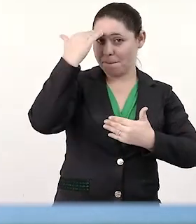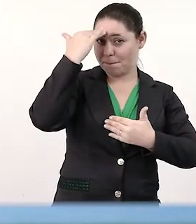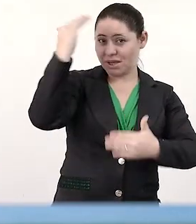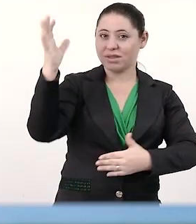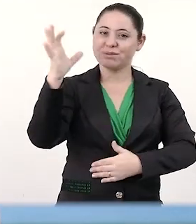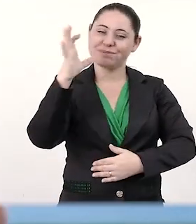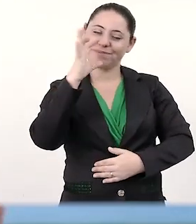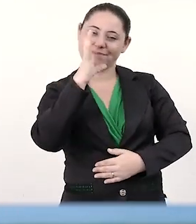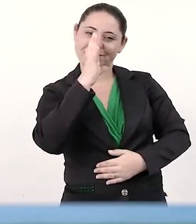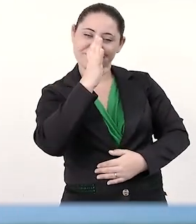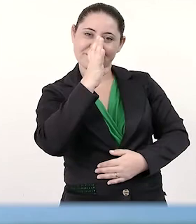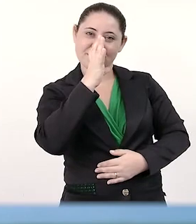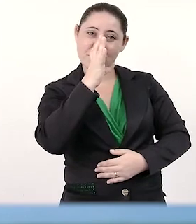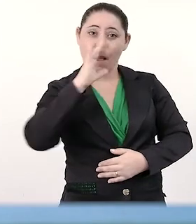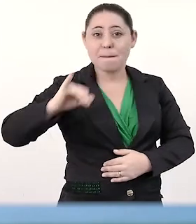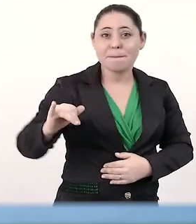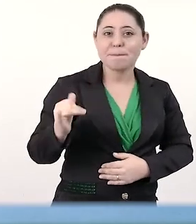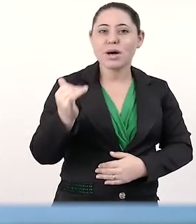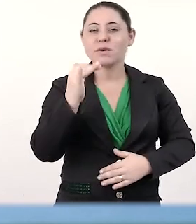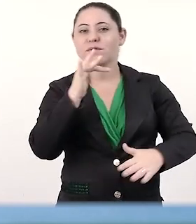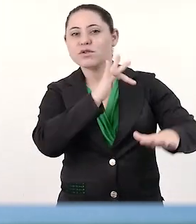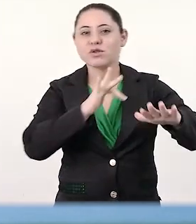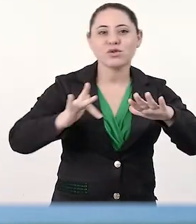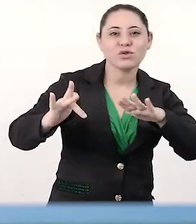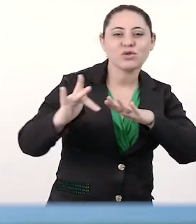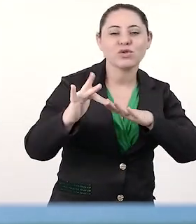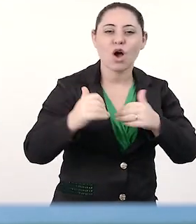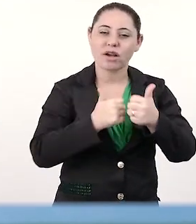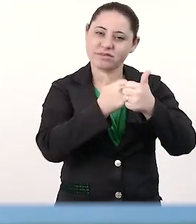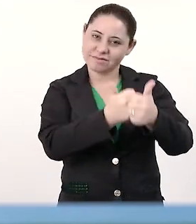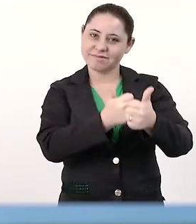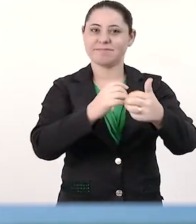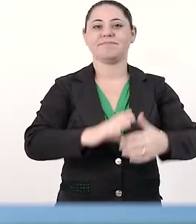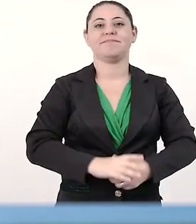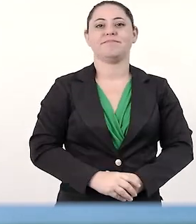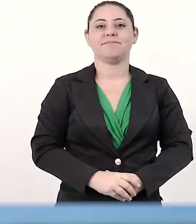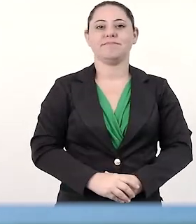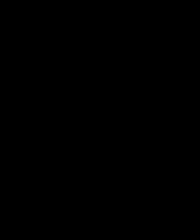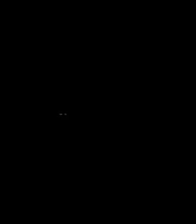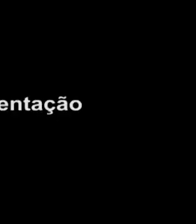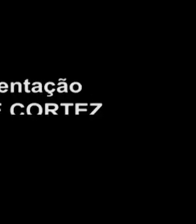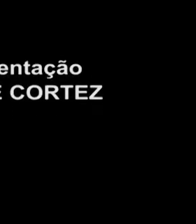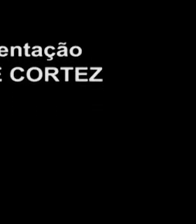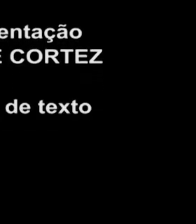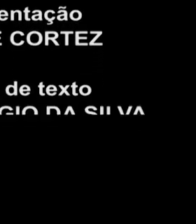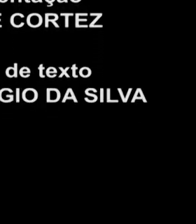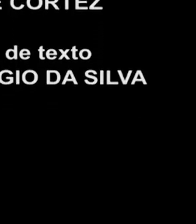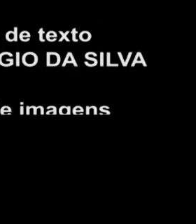Obrigada pela sua companhia. Aproveite e siga nossas mídias sociais.